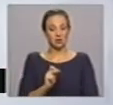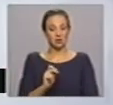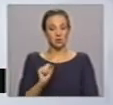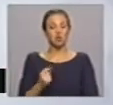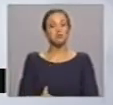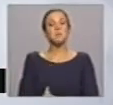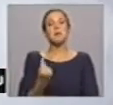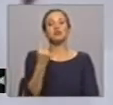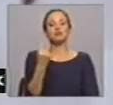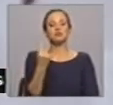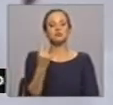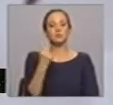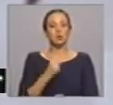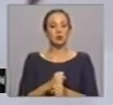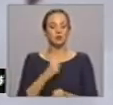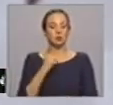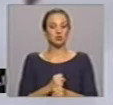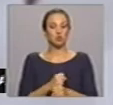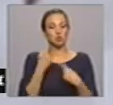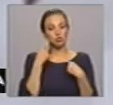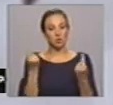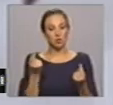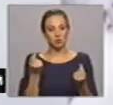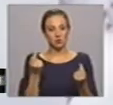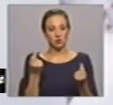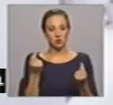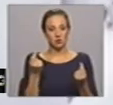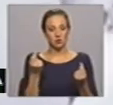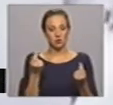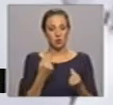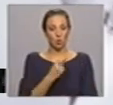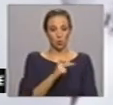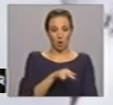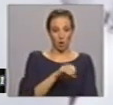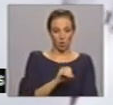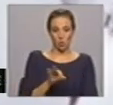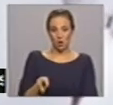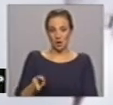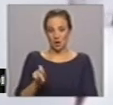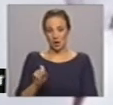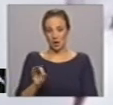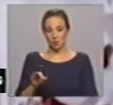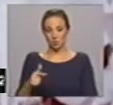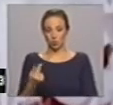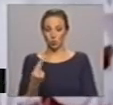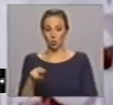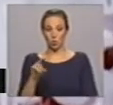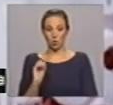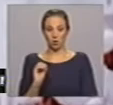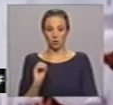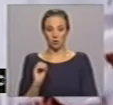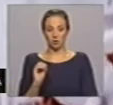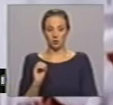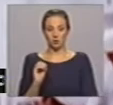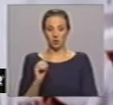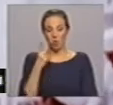primeiras as missões que nos mostraram Urano e Neptuno. Nós não conhecemos nada mais de Urano e Neptuno, de perto, que não